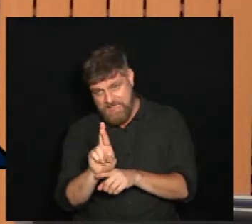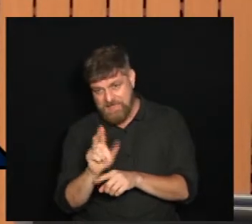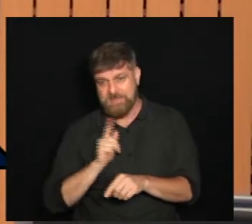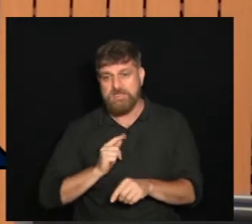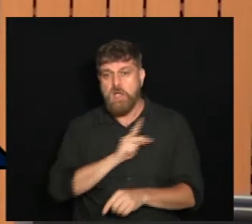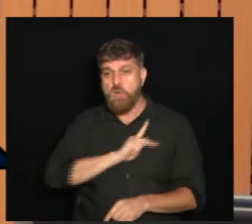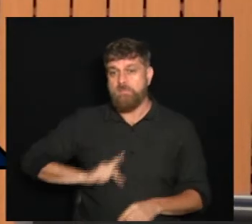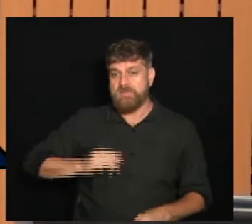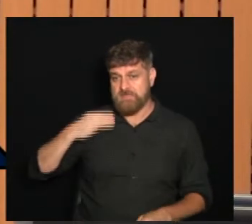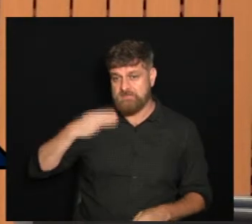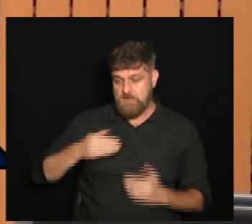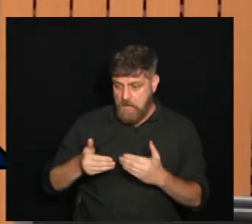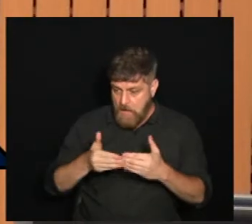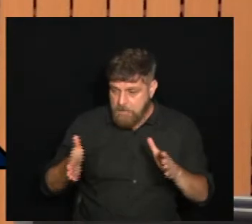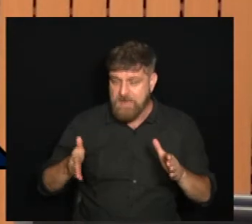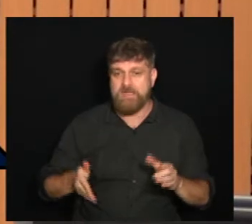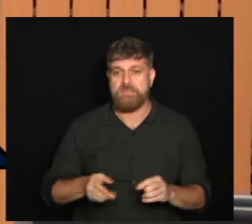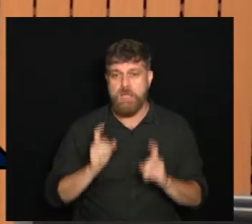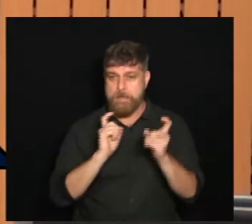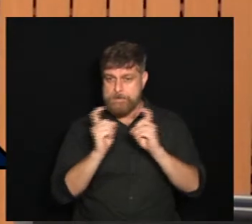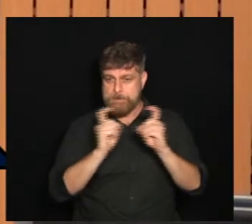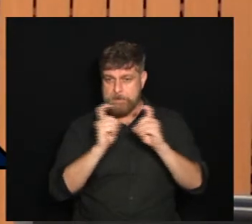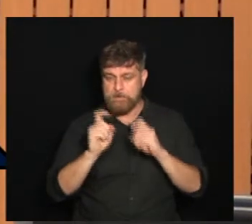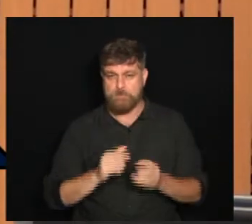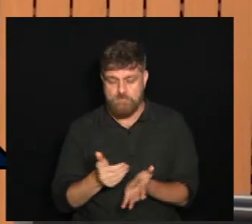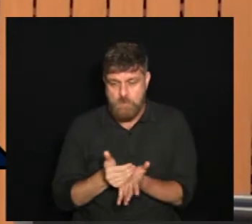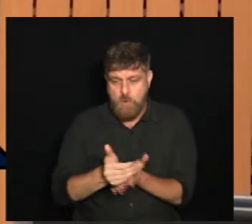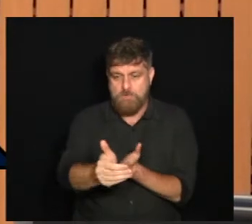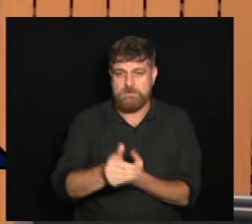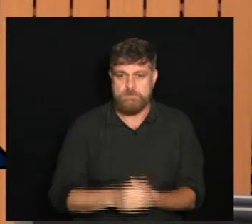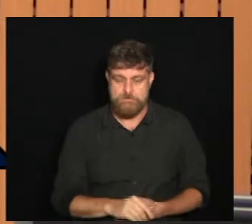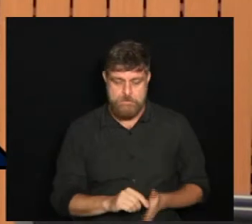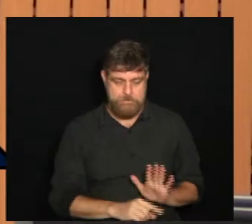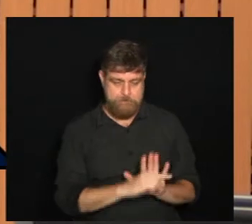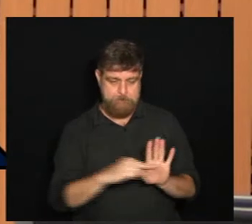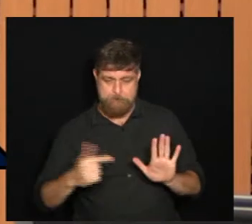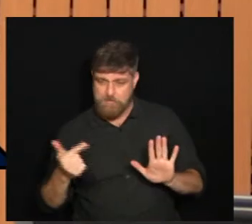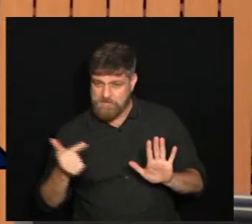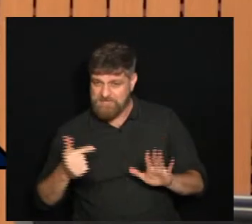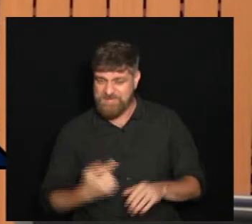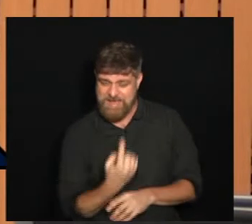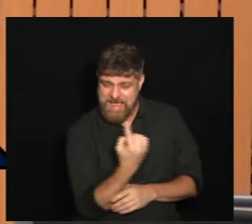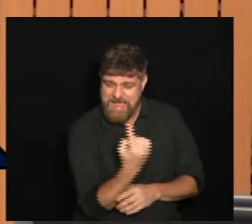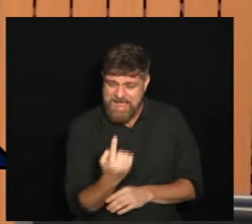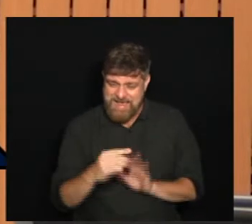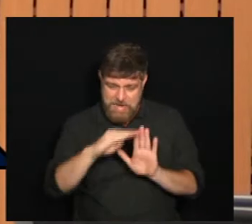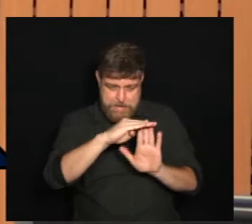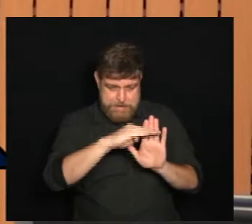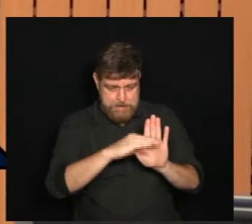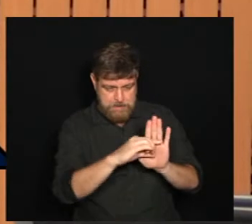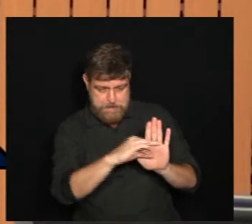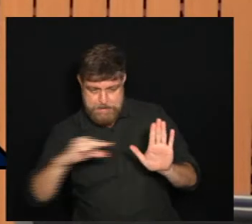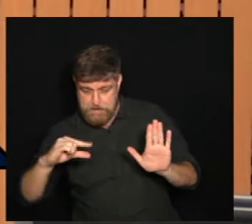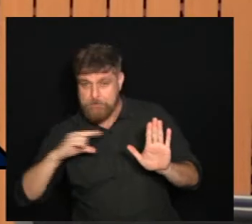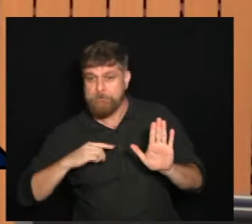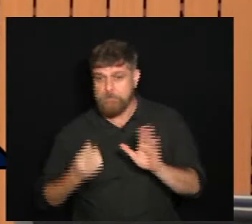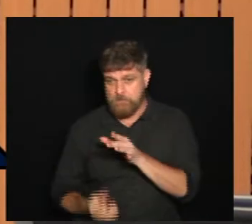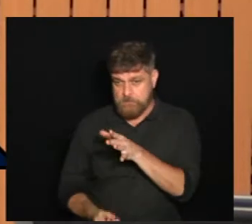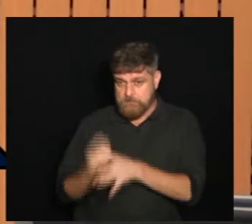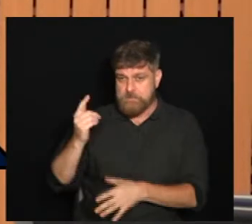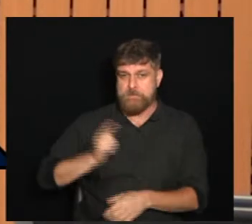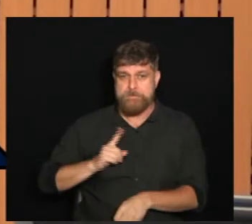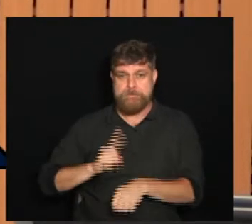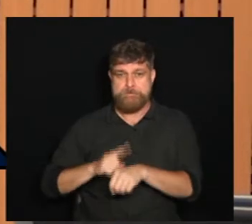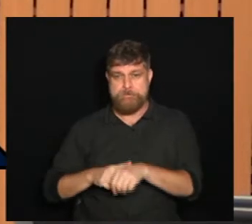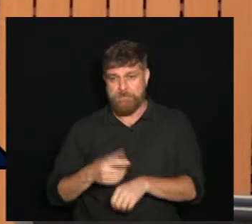presidente declarar aberta a reunião. Parágrafo 2º. A discussão de cada tema pautado poderá ser realizado por, no